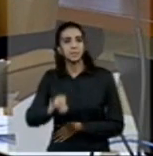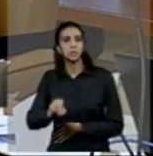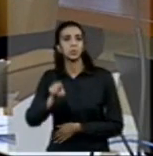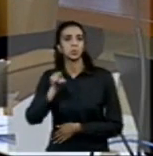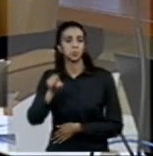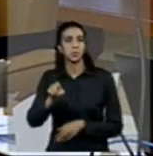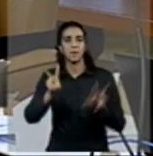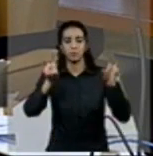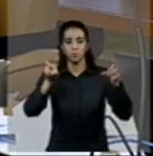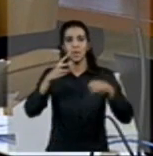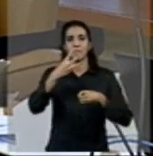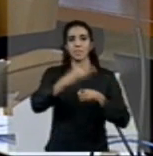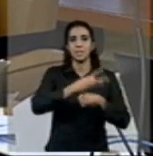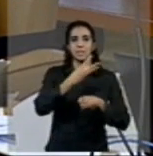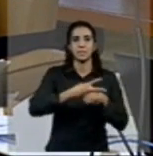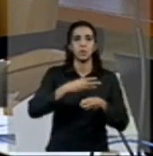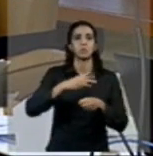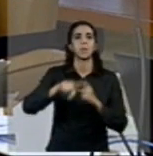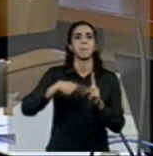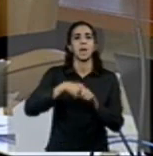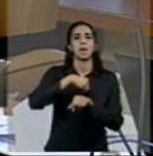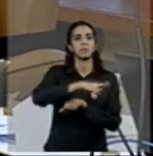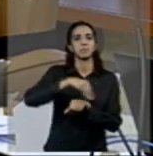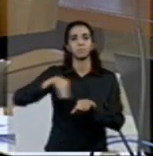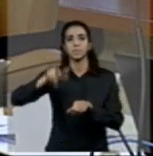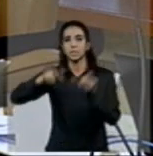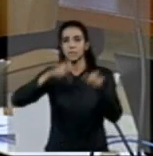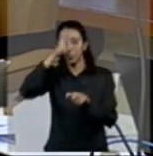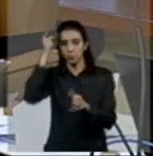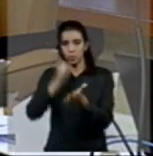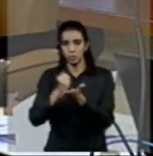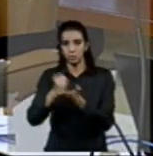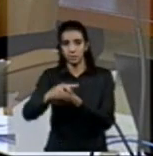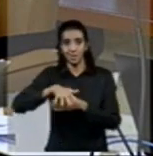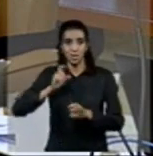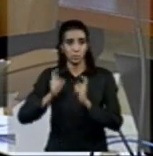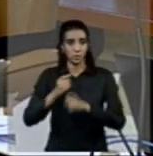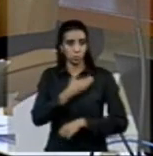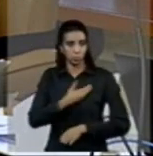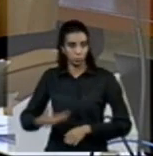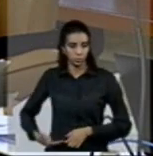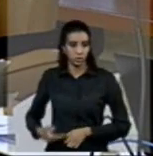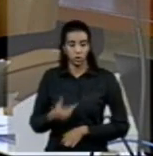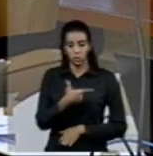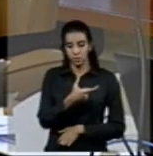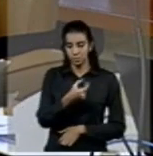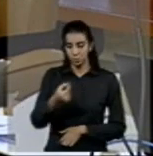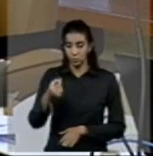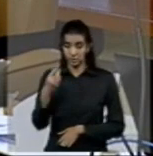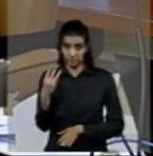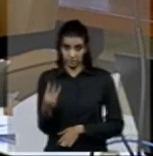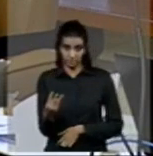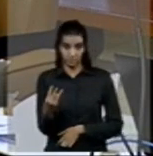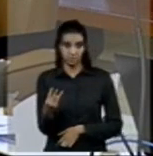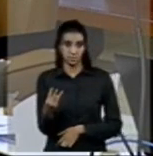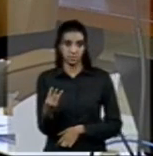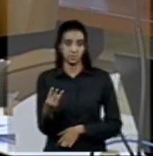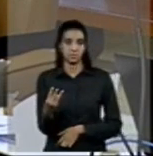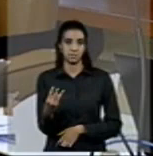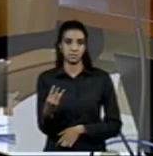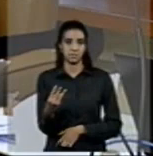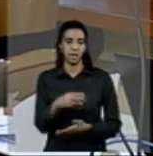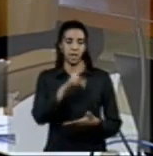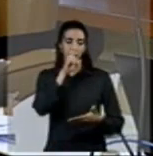denominado Terceirização e Intermediação de Mão de Obra na Administração Pública, de 2003, em que